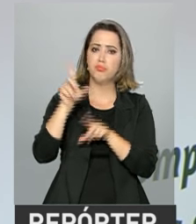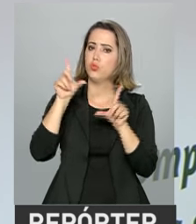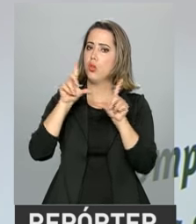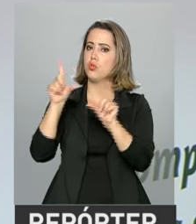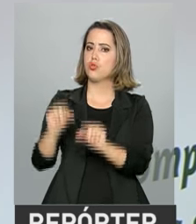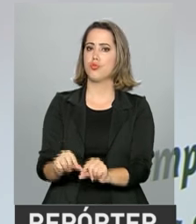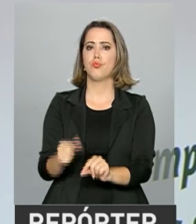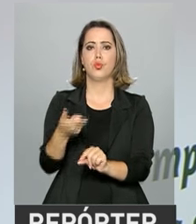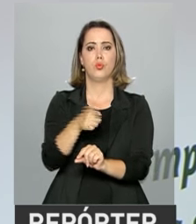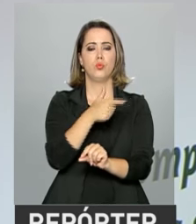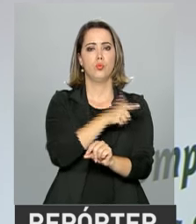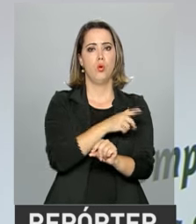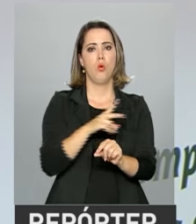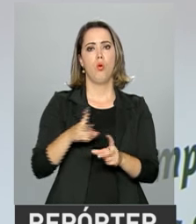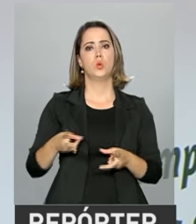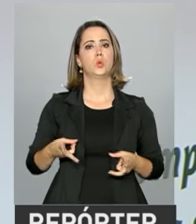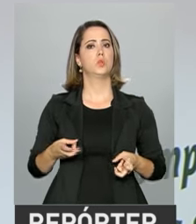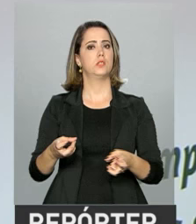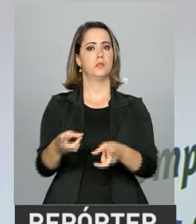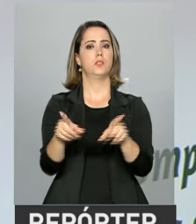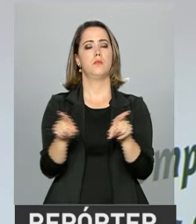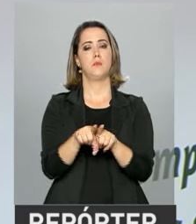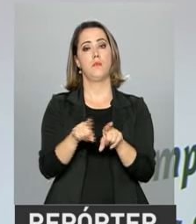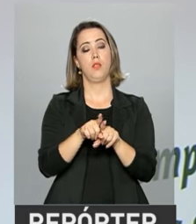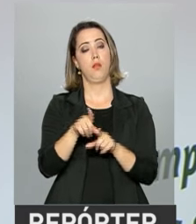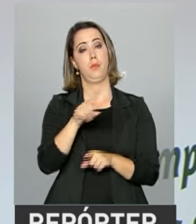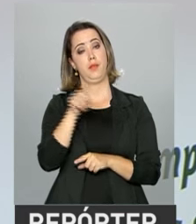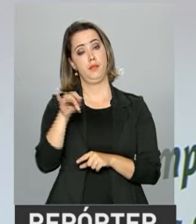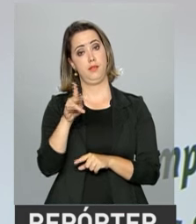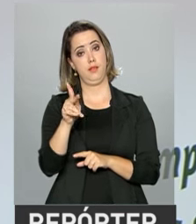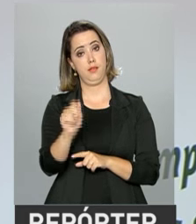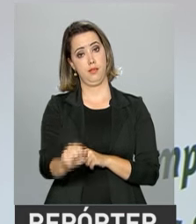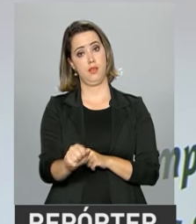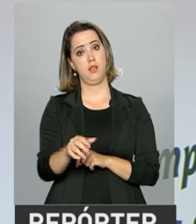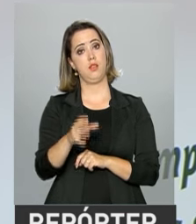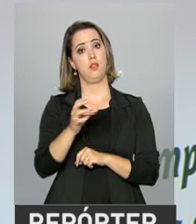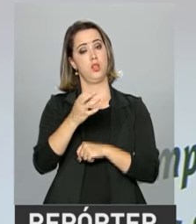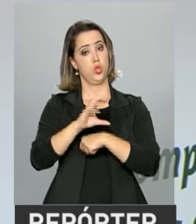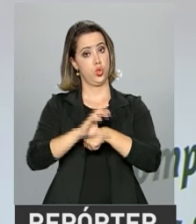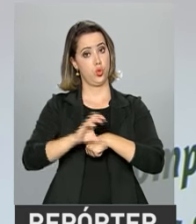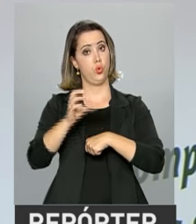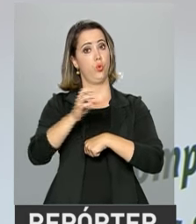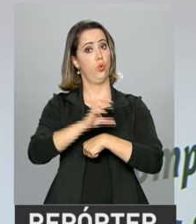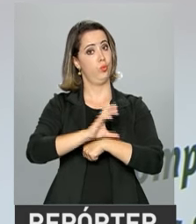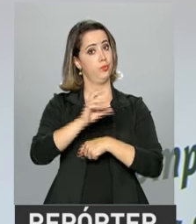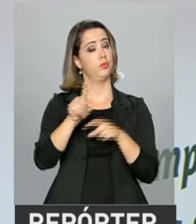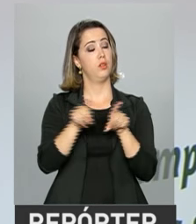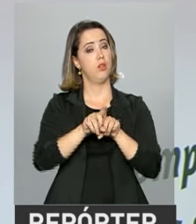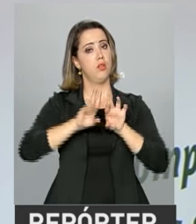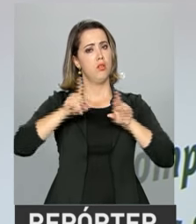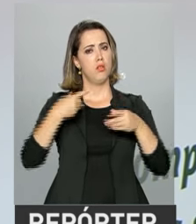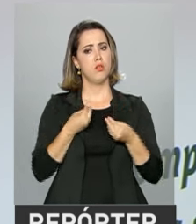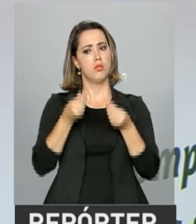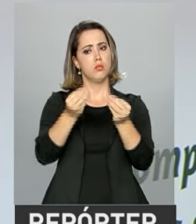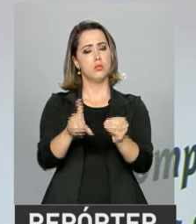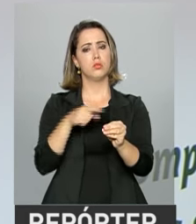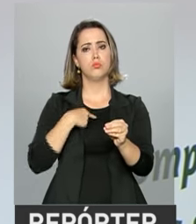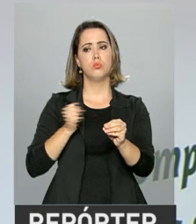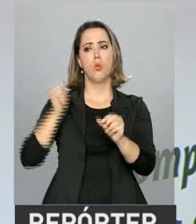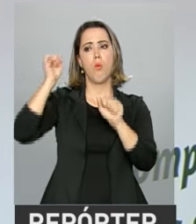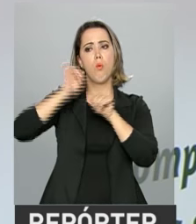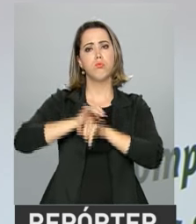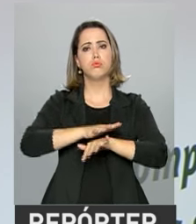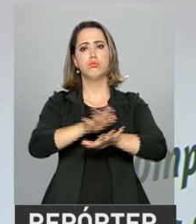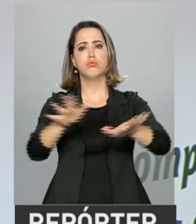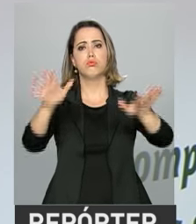transmissão de outros vírus, como chikungunya, zika. E isso, a gente soltando os mosquitos na